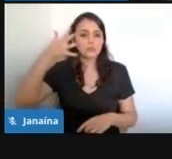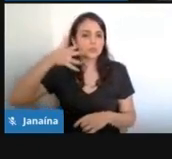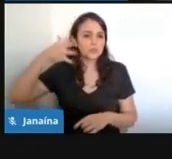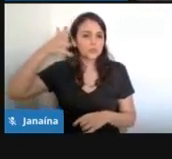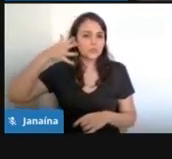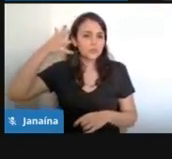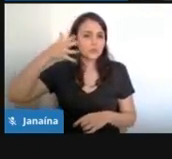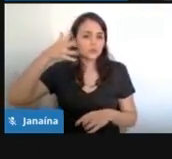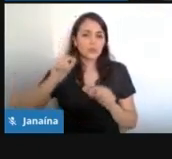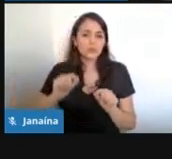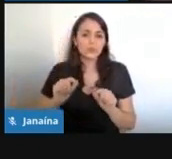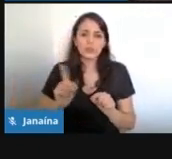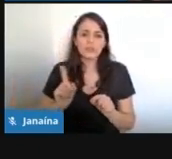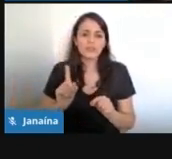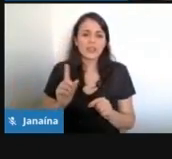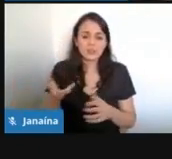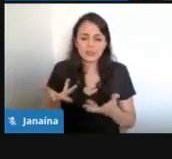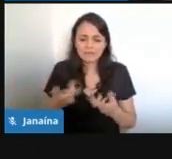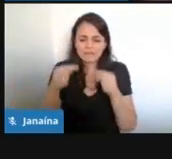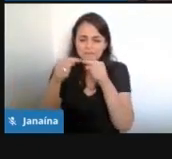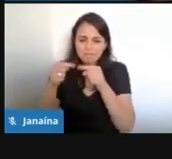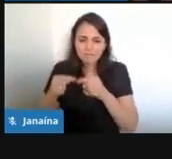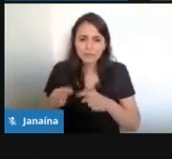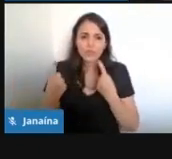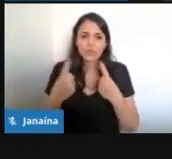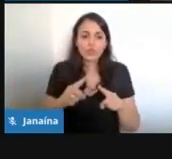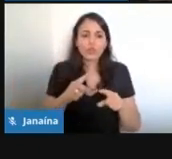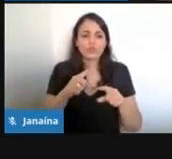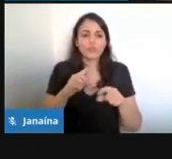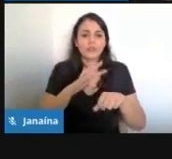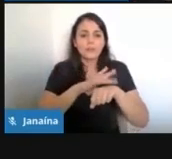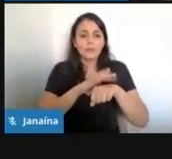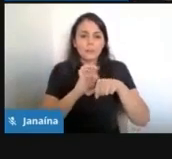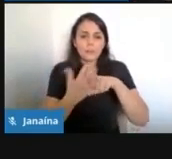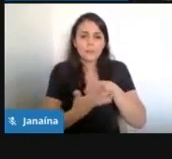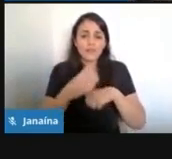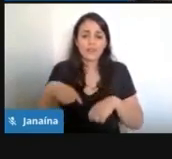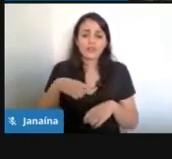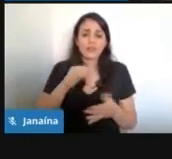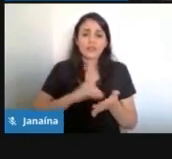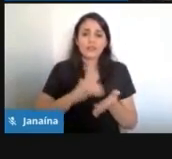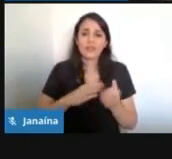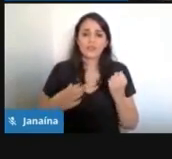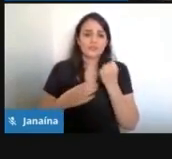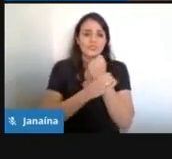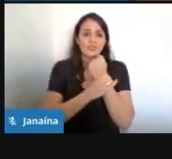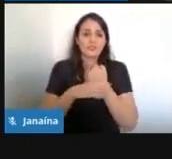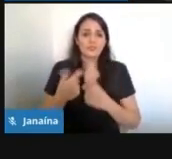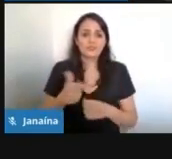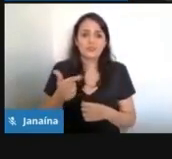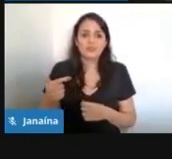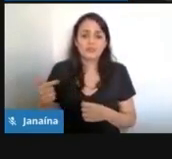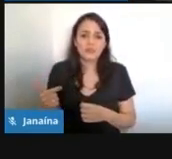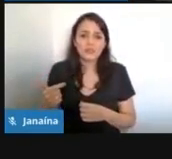que não estão muito bem alinhados para o enfrentamento, isso causa uma insegurança para a população, causa